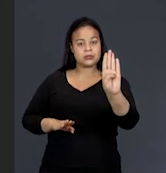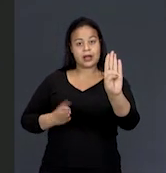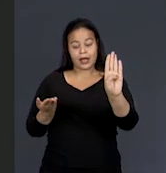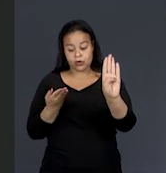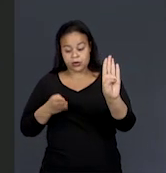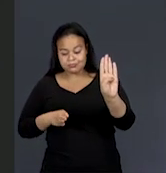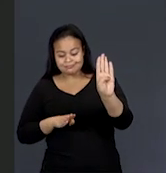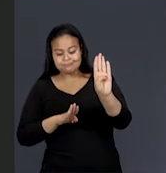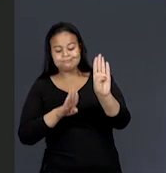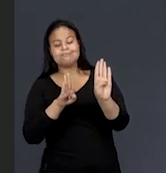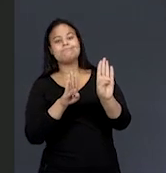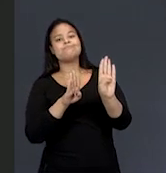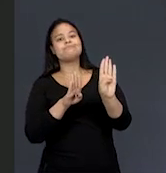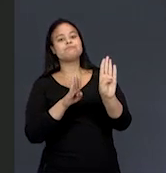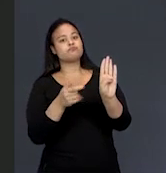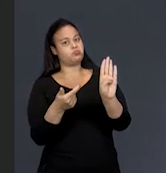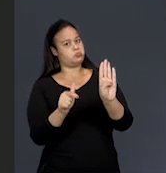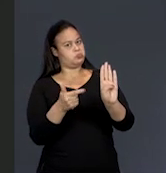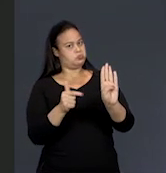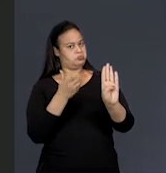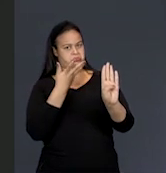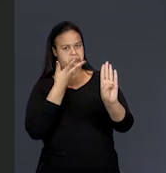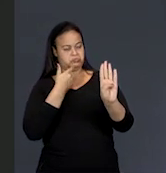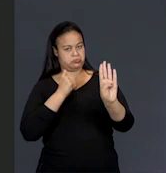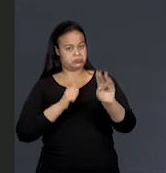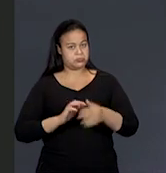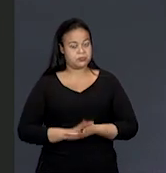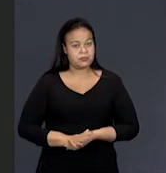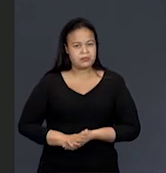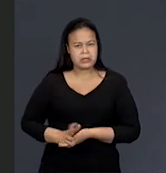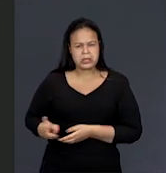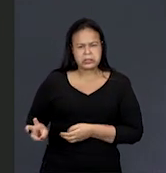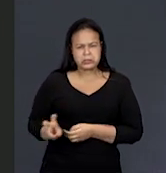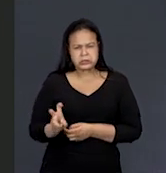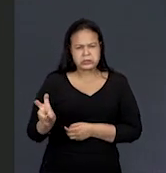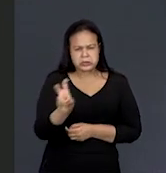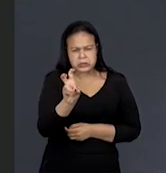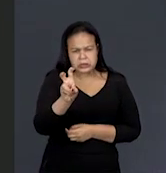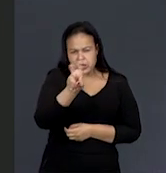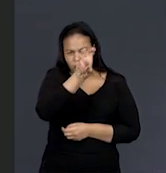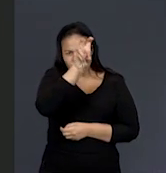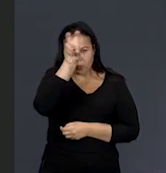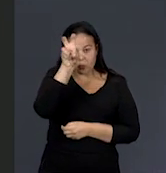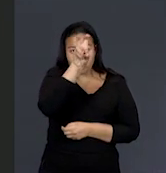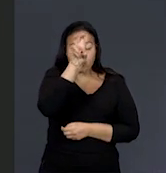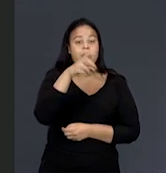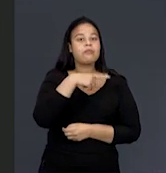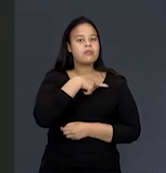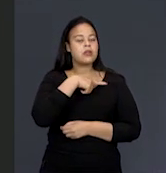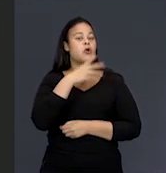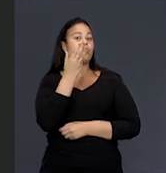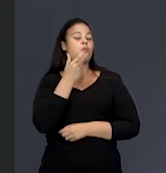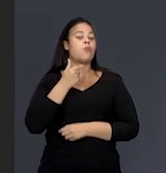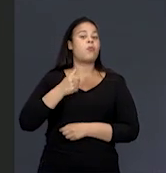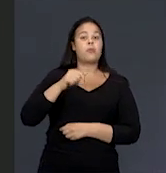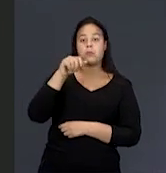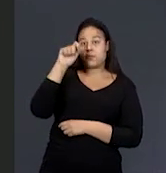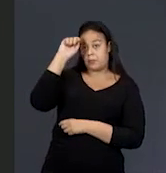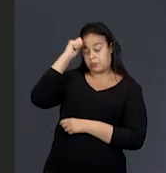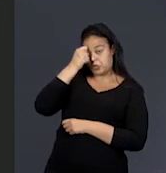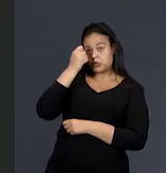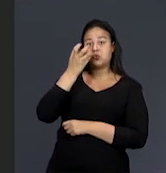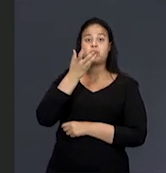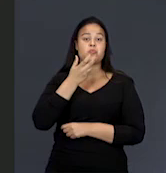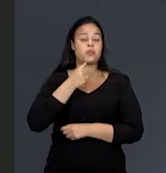bezinho não produz esse pigmento. A cobra selvagem produz os pigmentos preto e laranja. Cobras